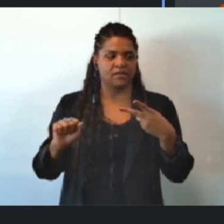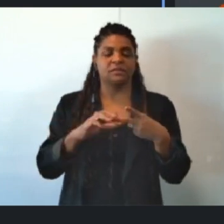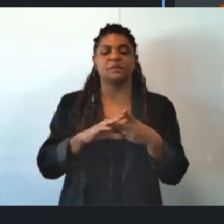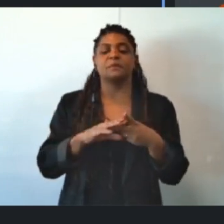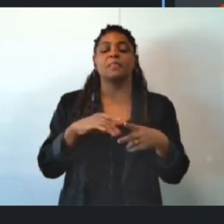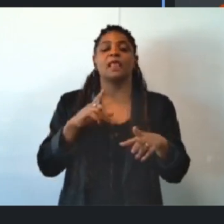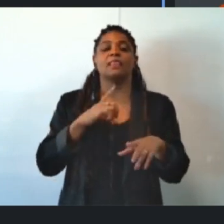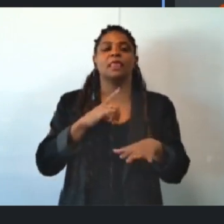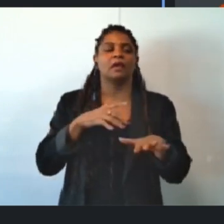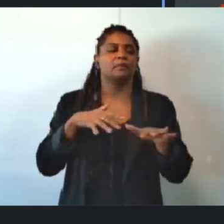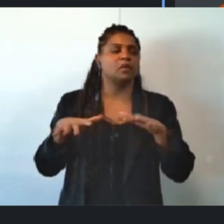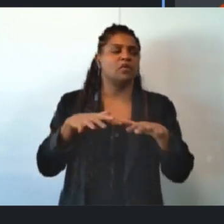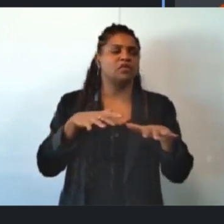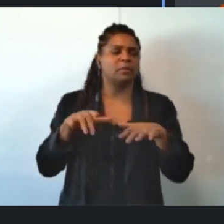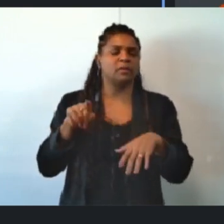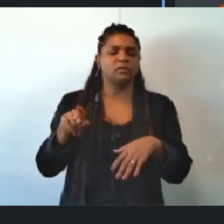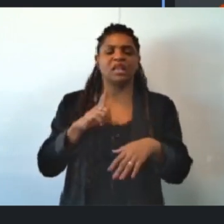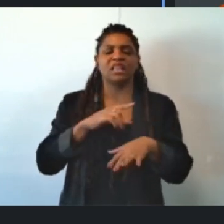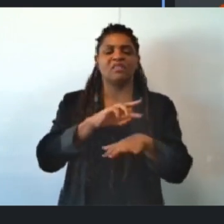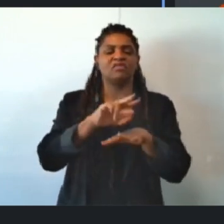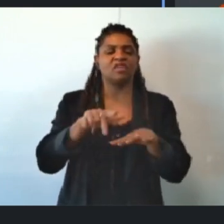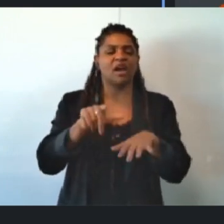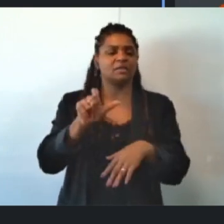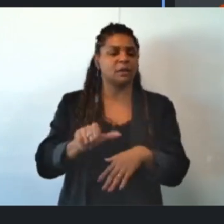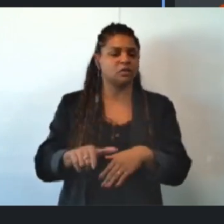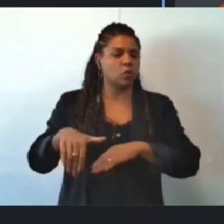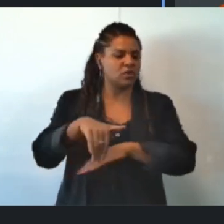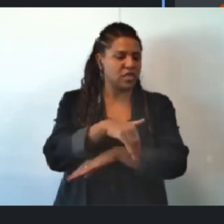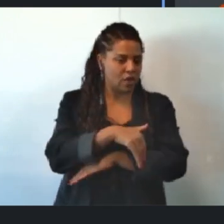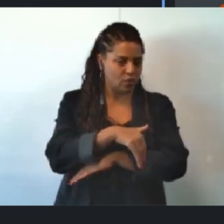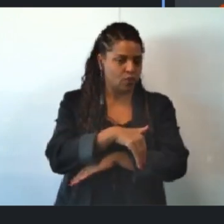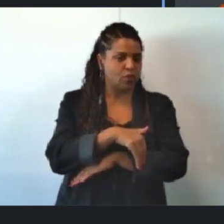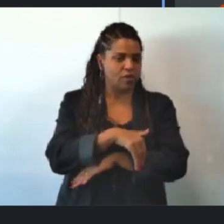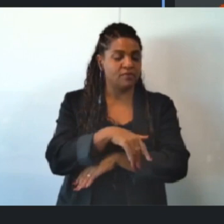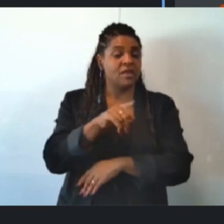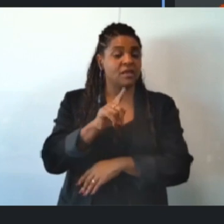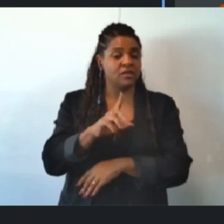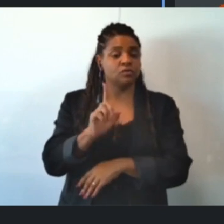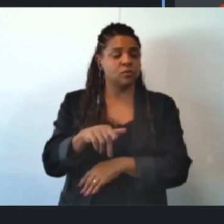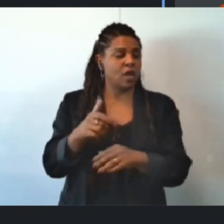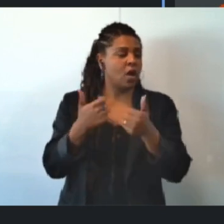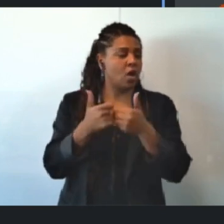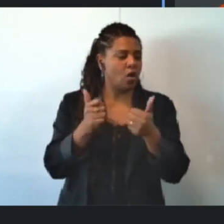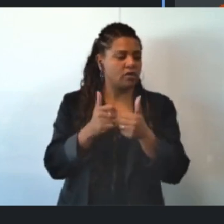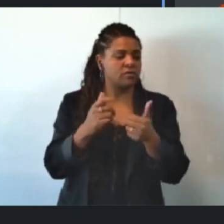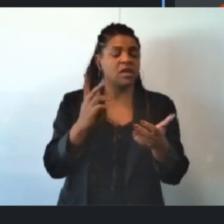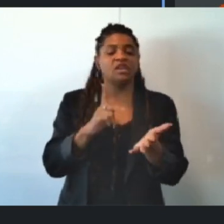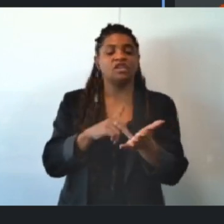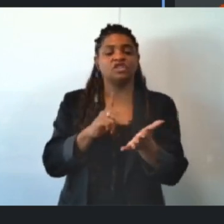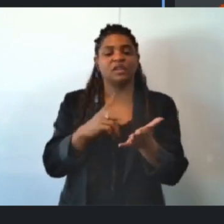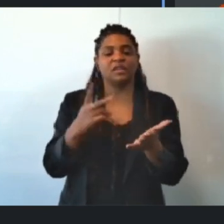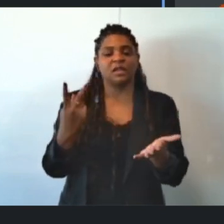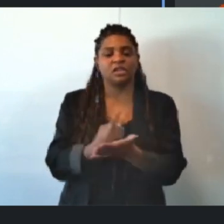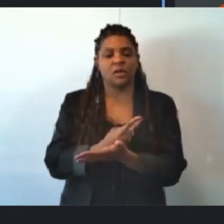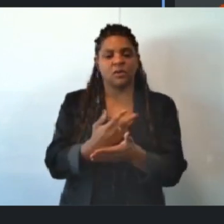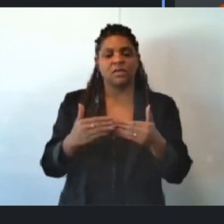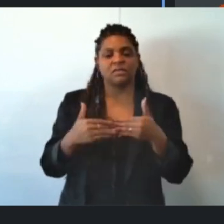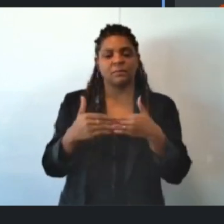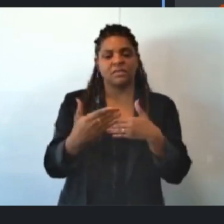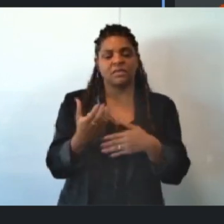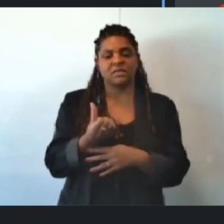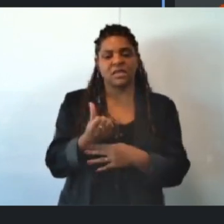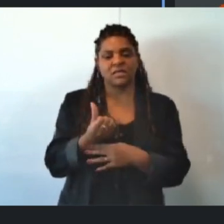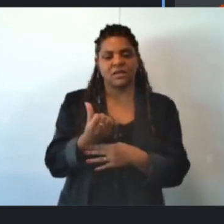muita gente no meio da rua. Isso é para os ônibus, e realmente isso acontece a partir de sexta. O fechamento total no